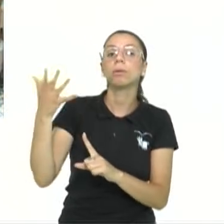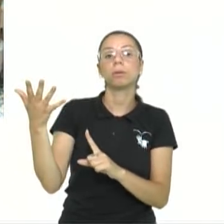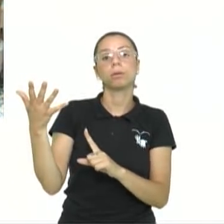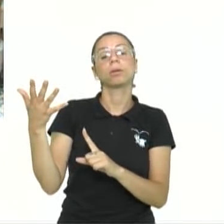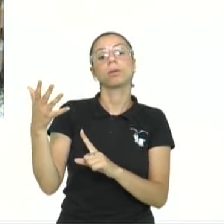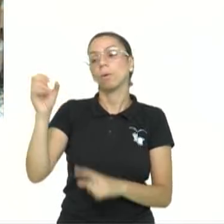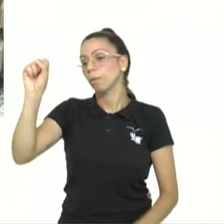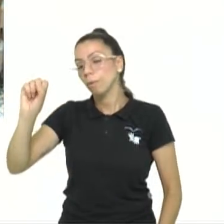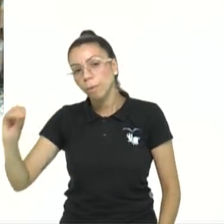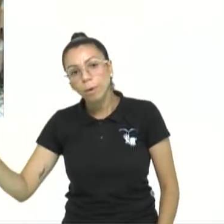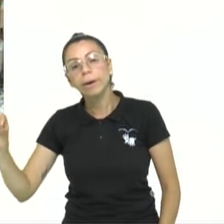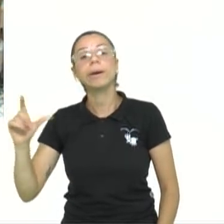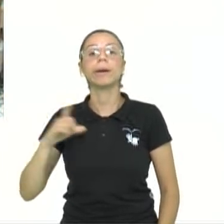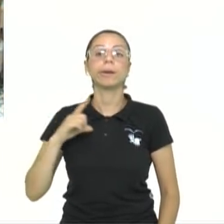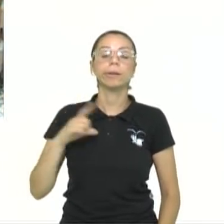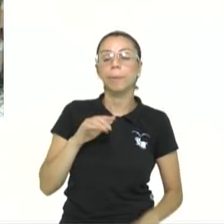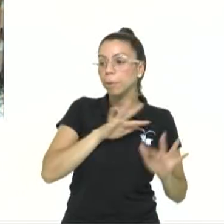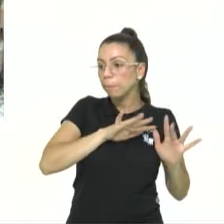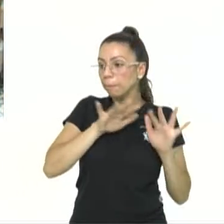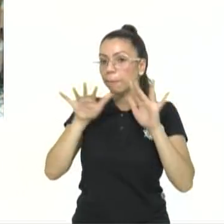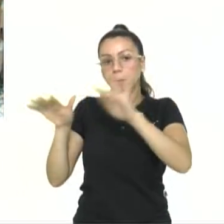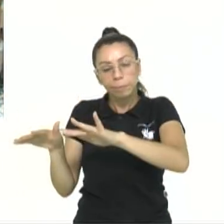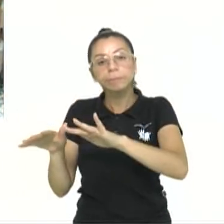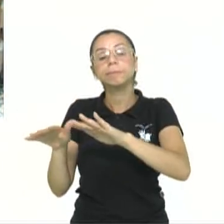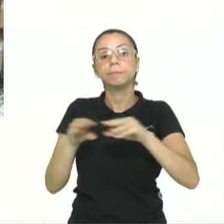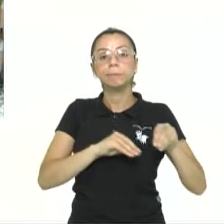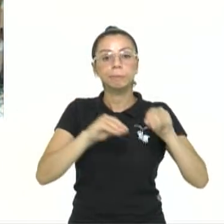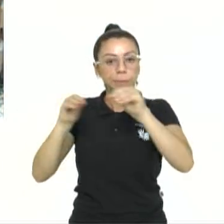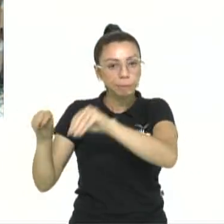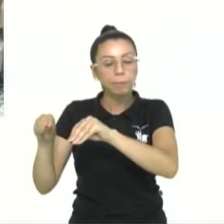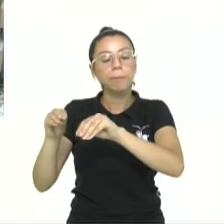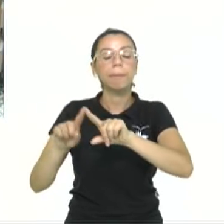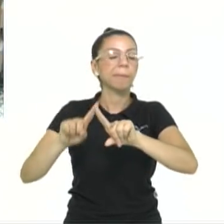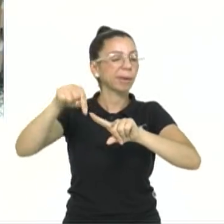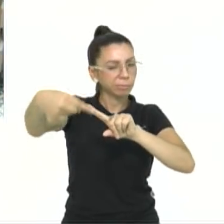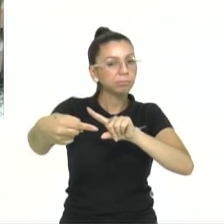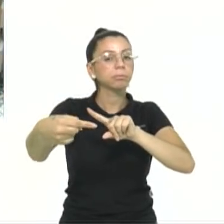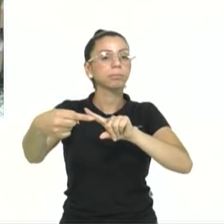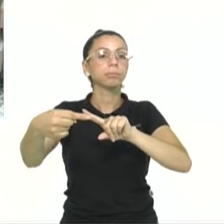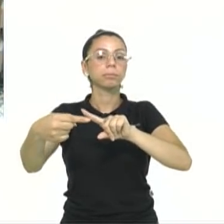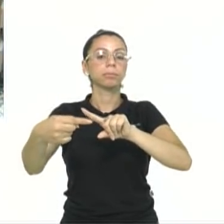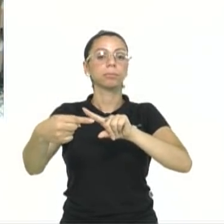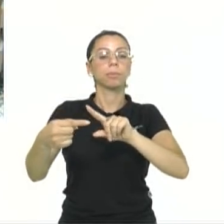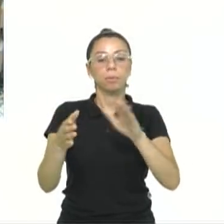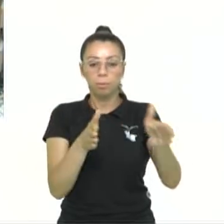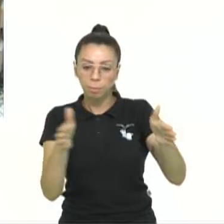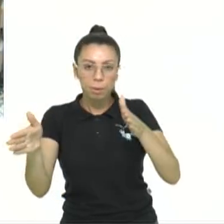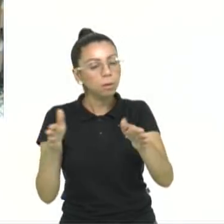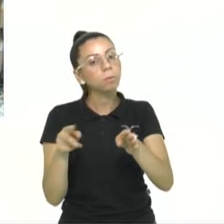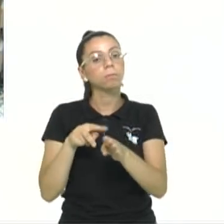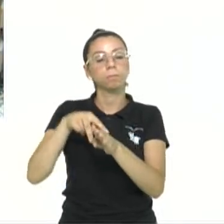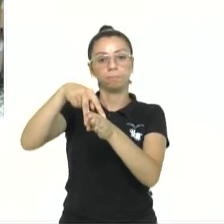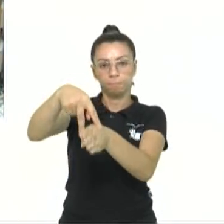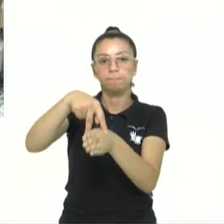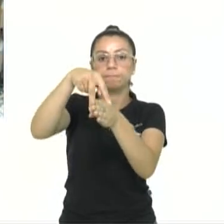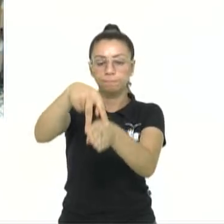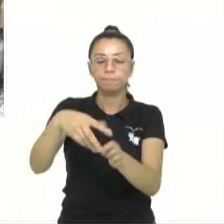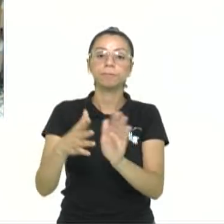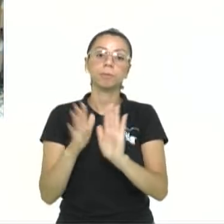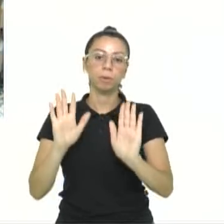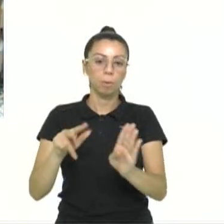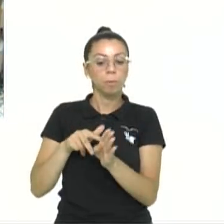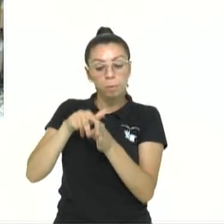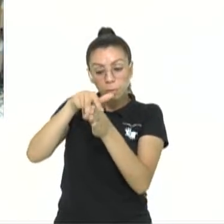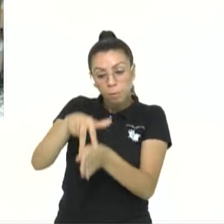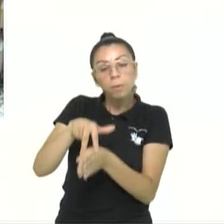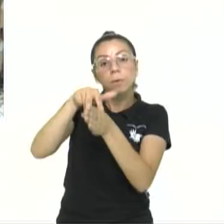do Paraná, a gente teve um grande contingente de migrações, mas isso depois do período do tropeirismo. Então, os tropeiros, a gente pode